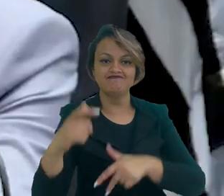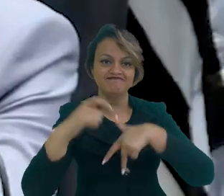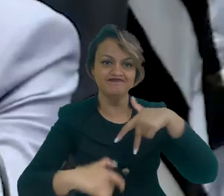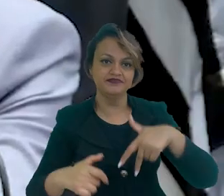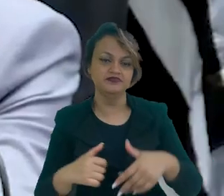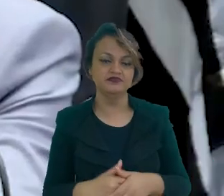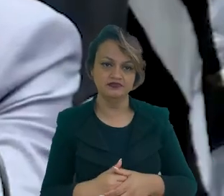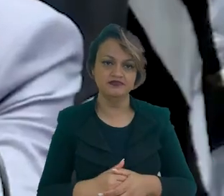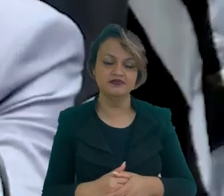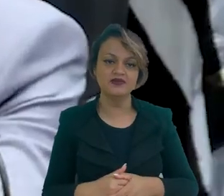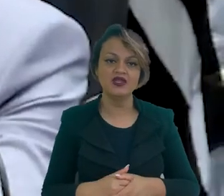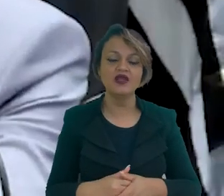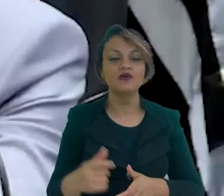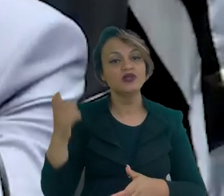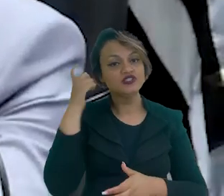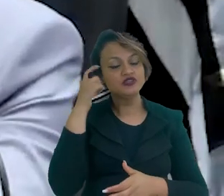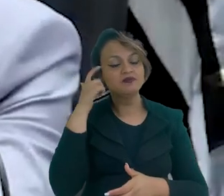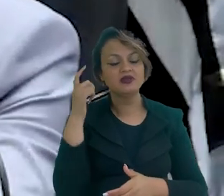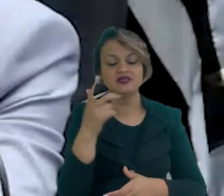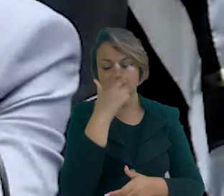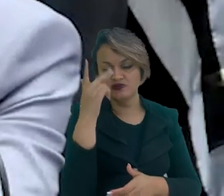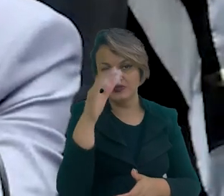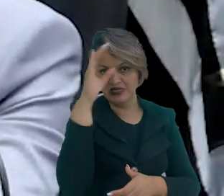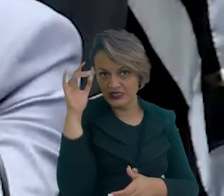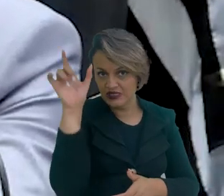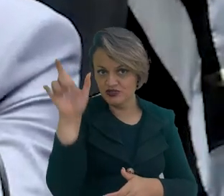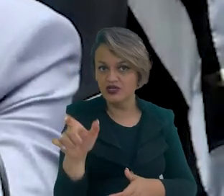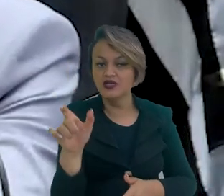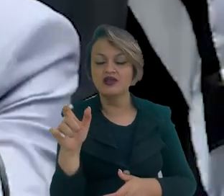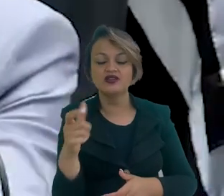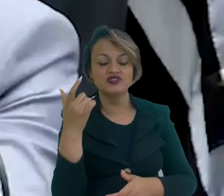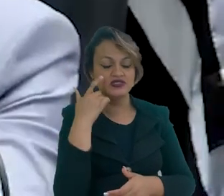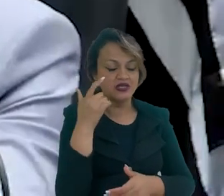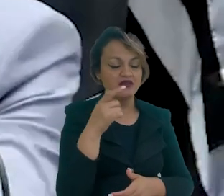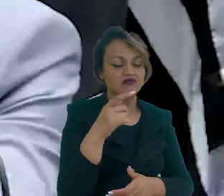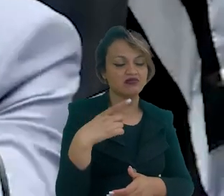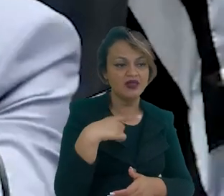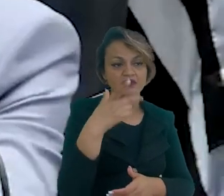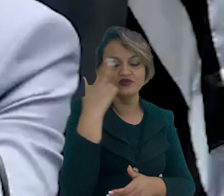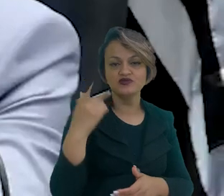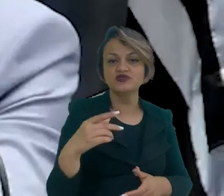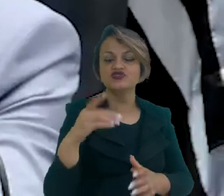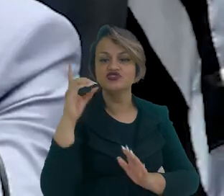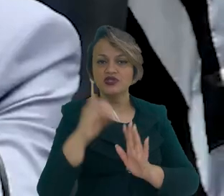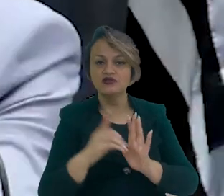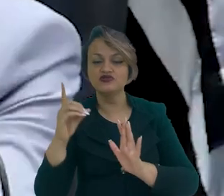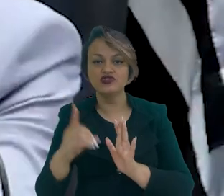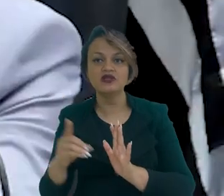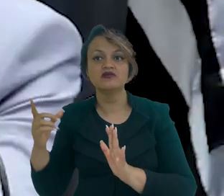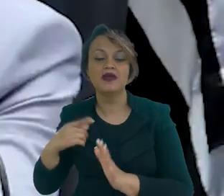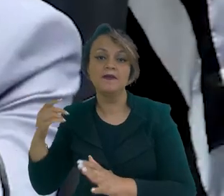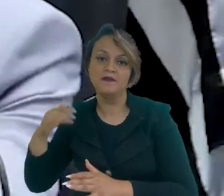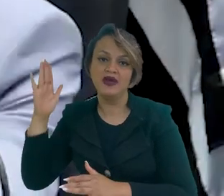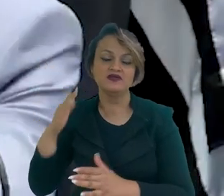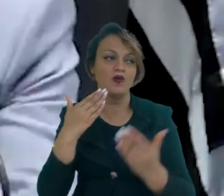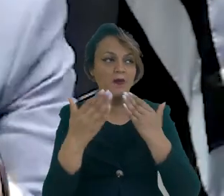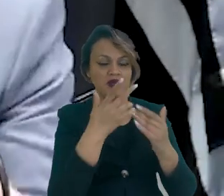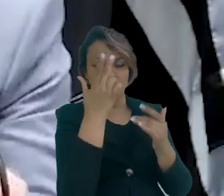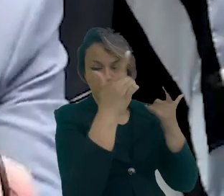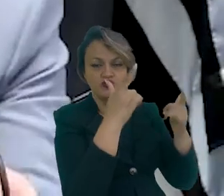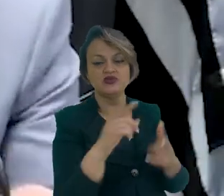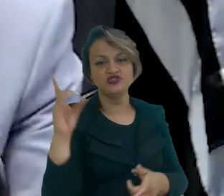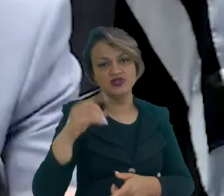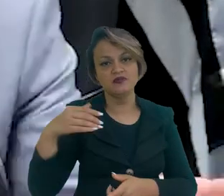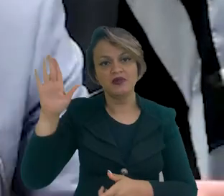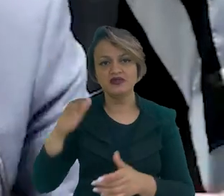direitos a um determinado personagem quando olhamos ao consumidor nós temos alguém que é mais tem mais